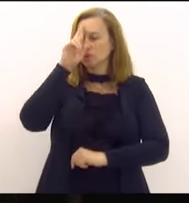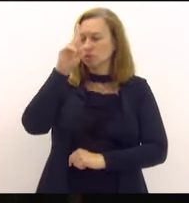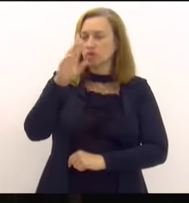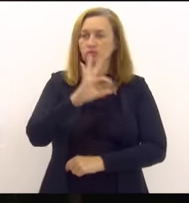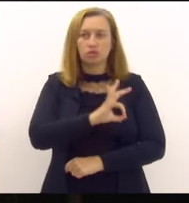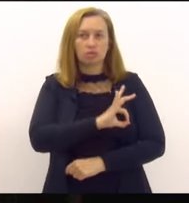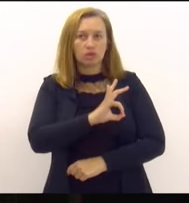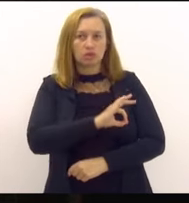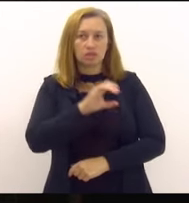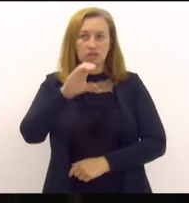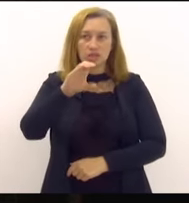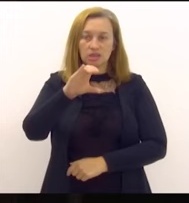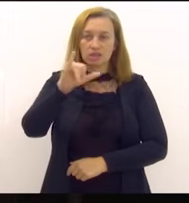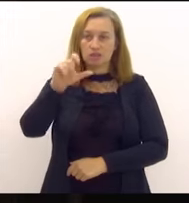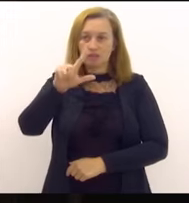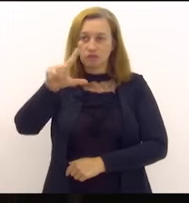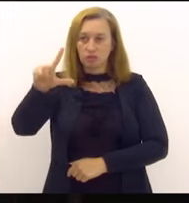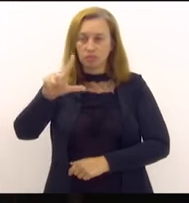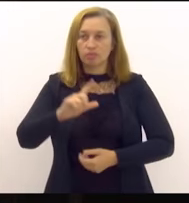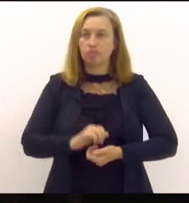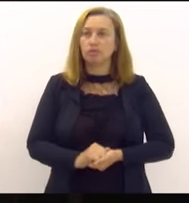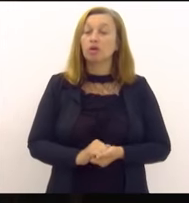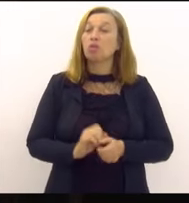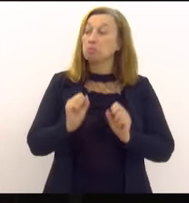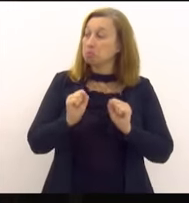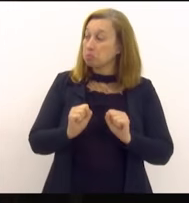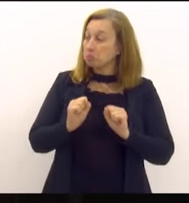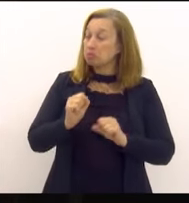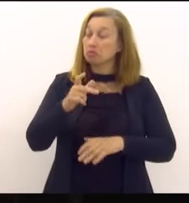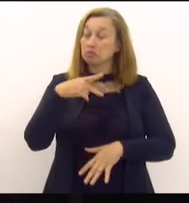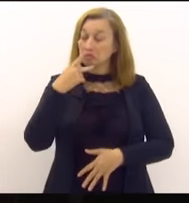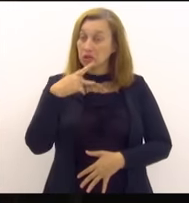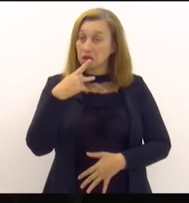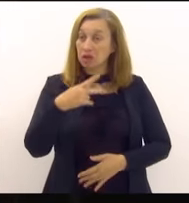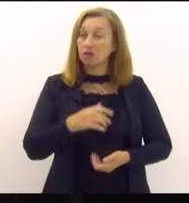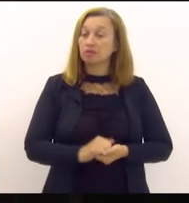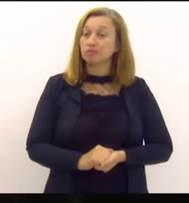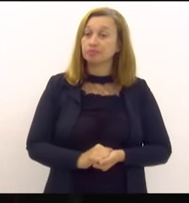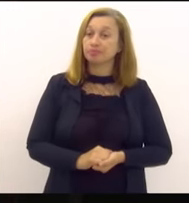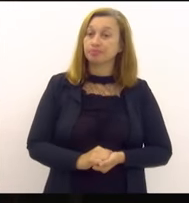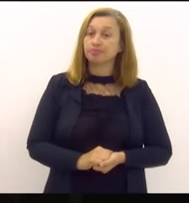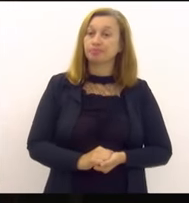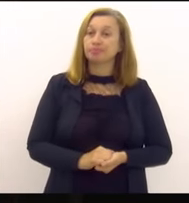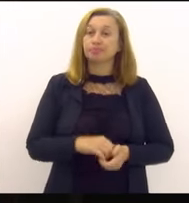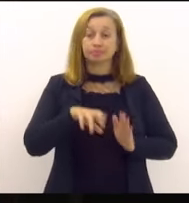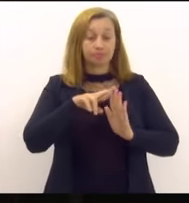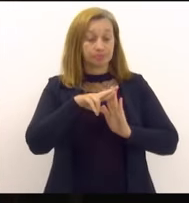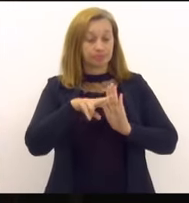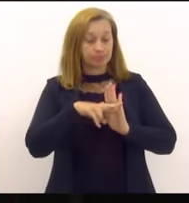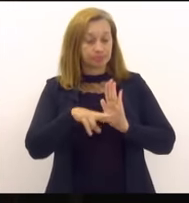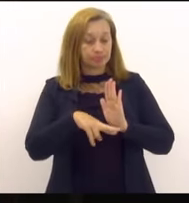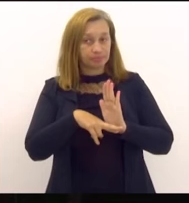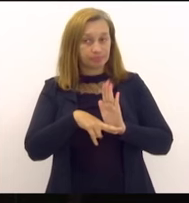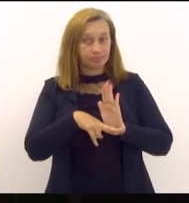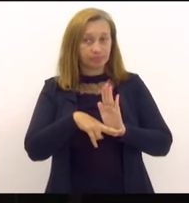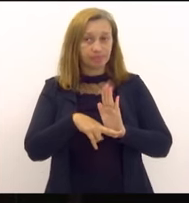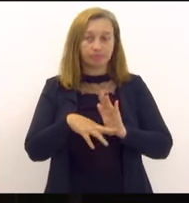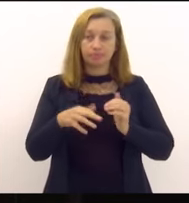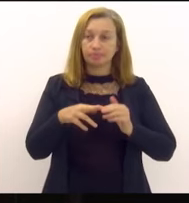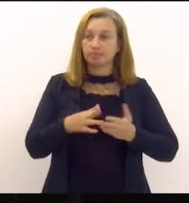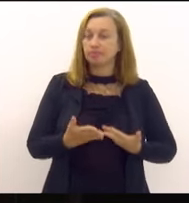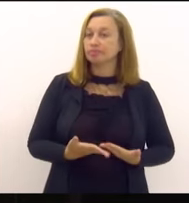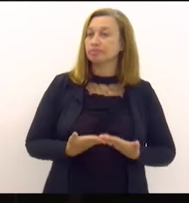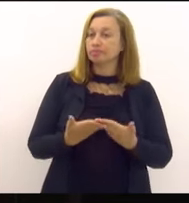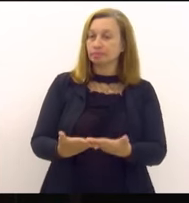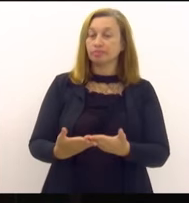Polícia Civil. E aí eu pude ouvir falar que há aqui um critério de pessoalidade no encaminhamento dessa